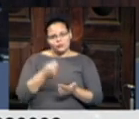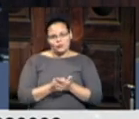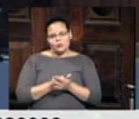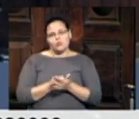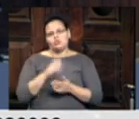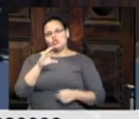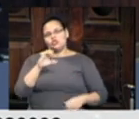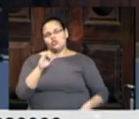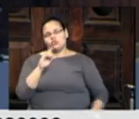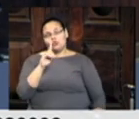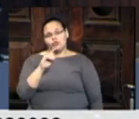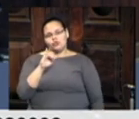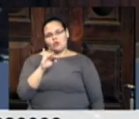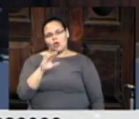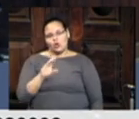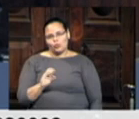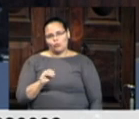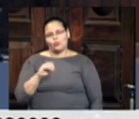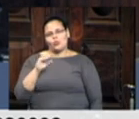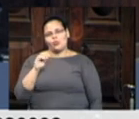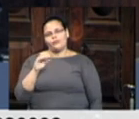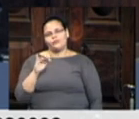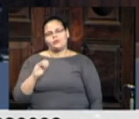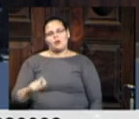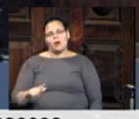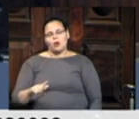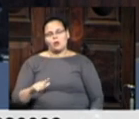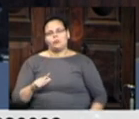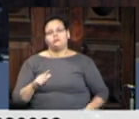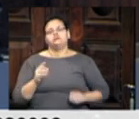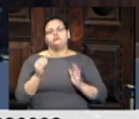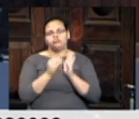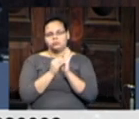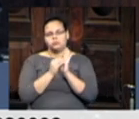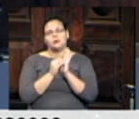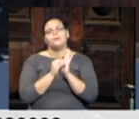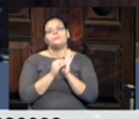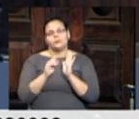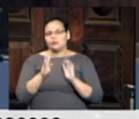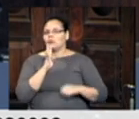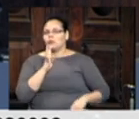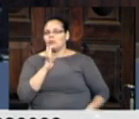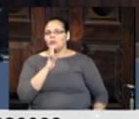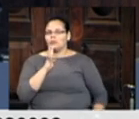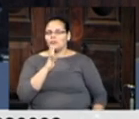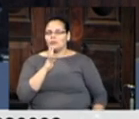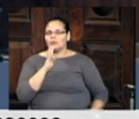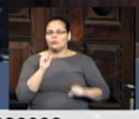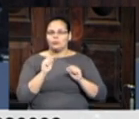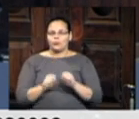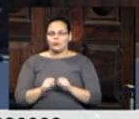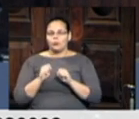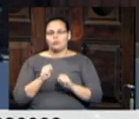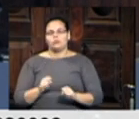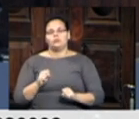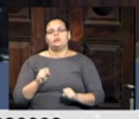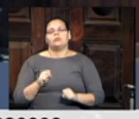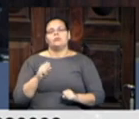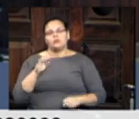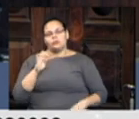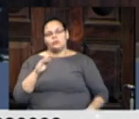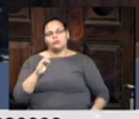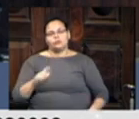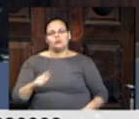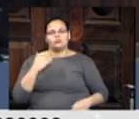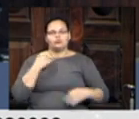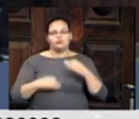Oficial do Poder Legislativo, para que, de conhecimento, possa o Tribunal de Justiça,